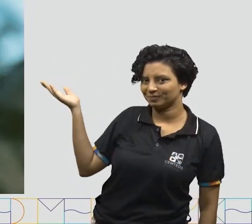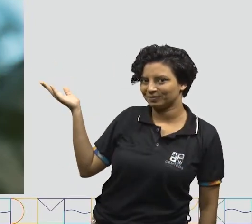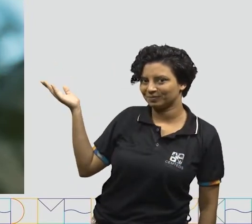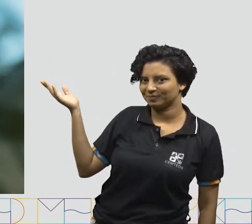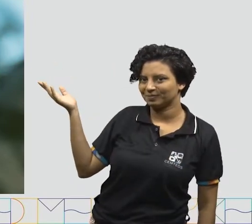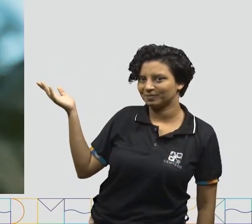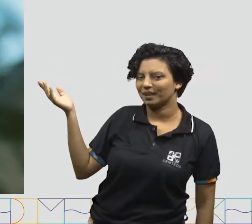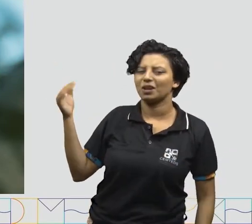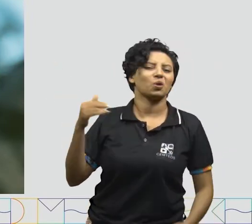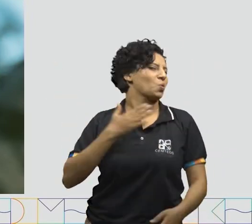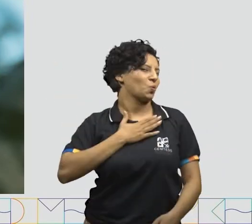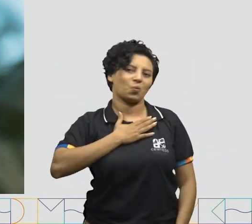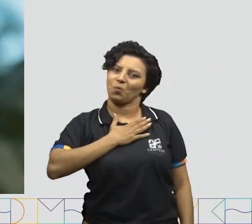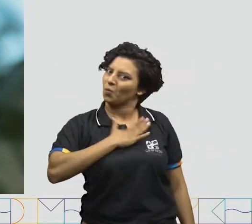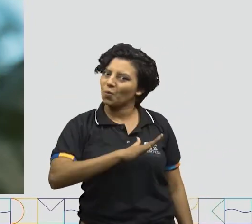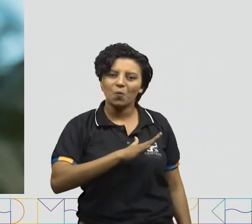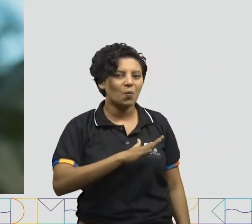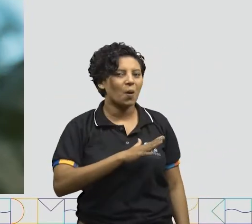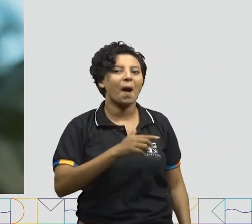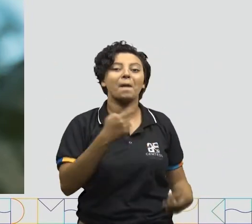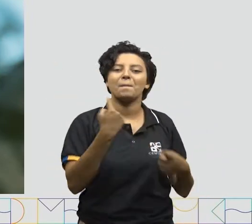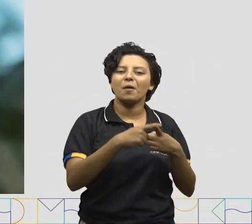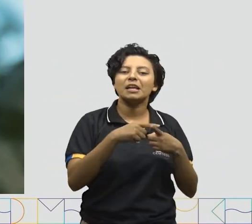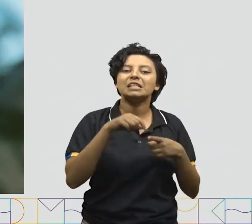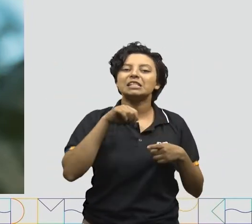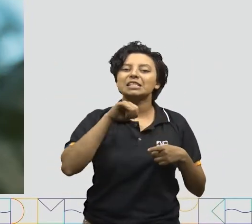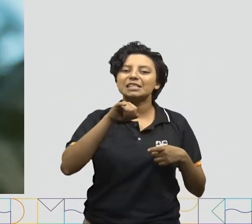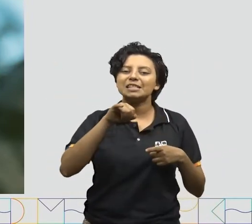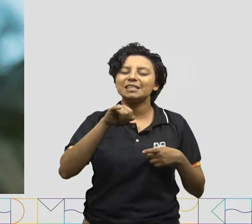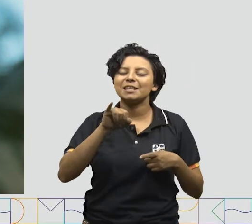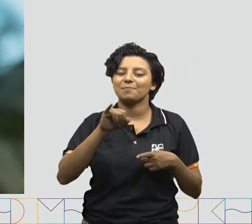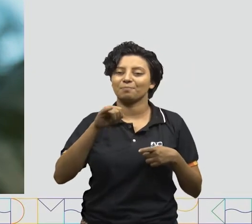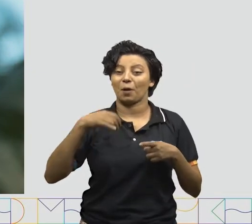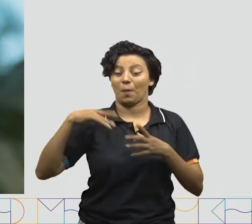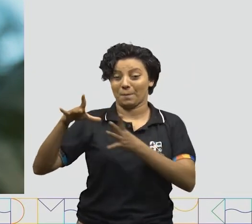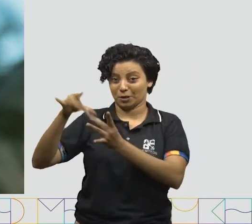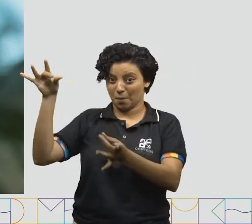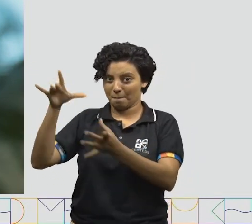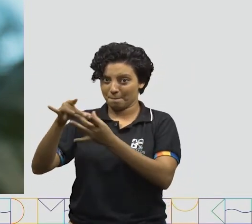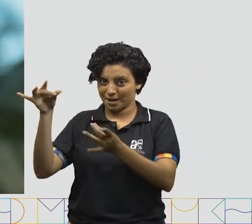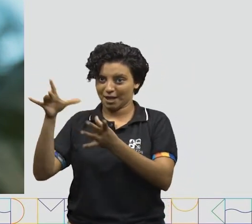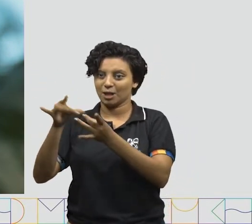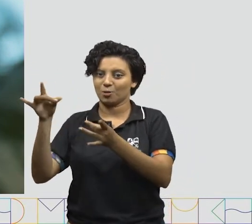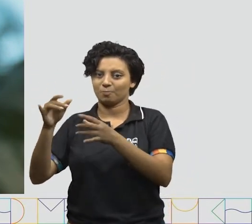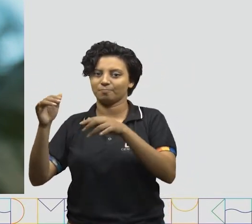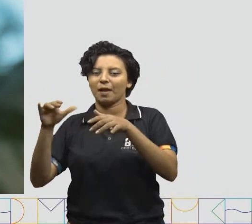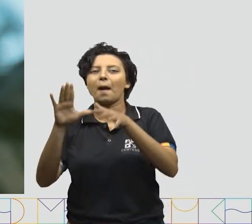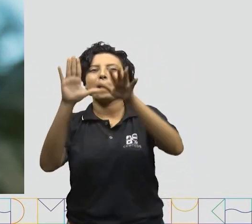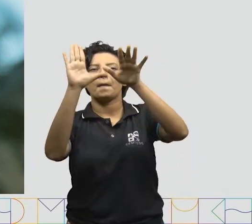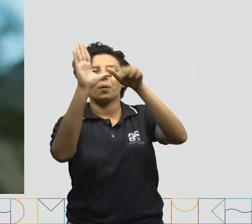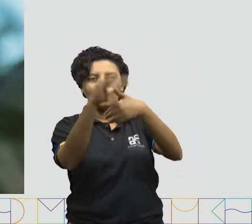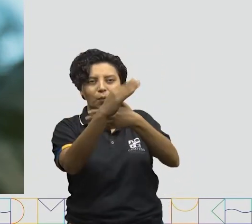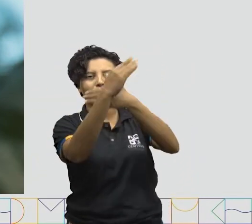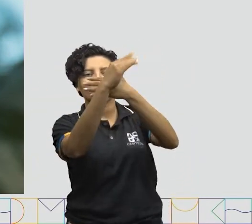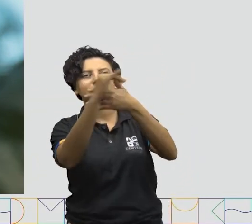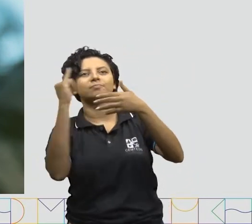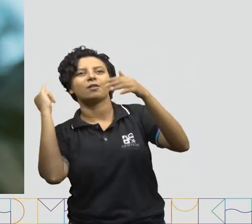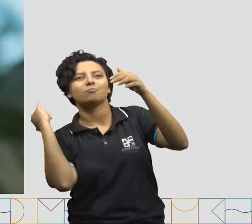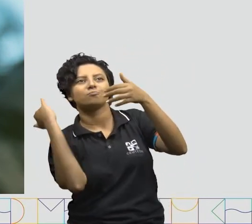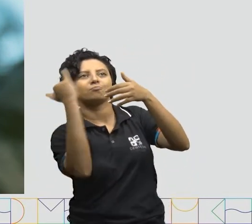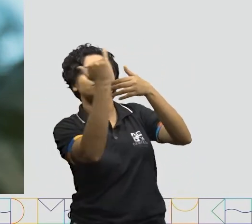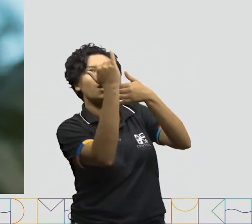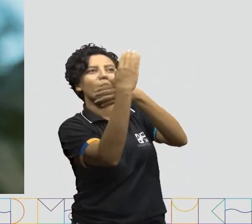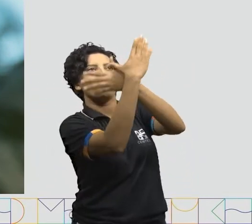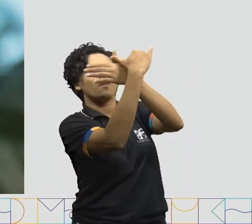matim-tapireira. Dizem que ele passava mensagens dos parentes falecidos. Para os tupinambás, essa ave pode